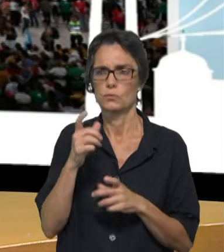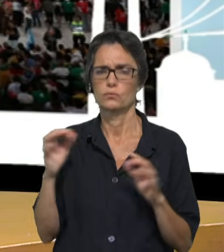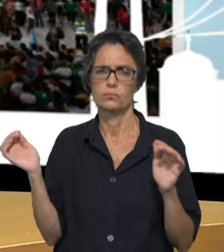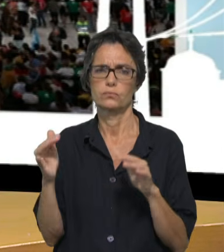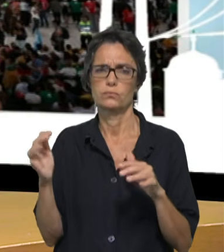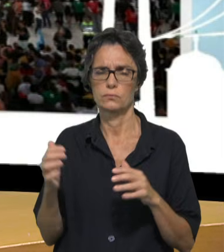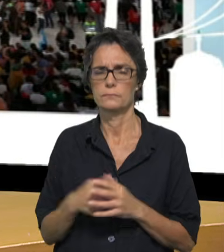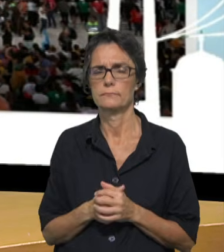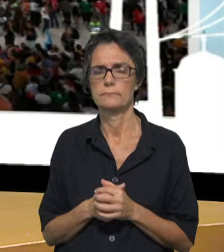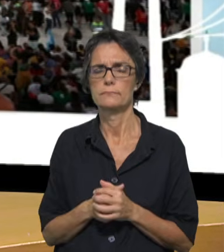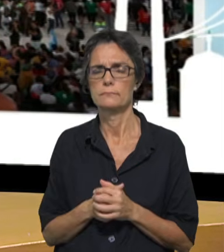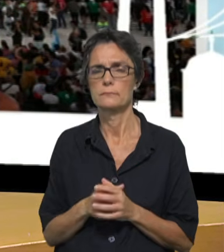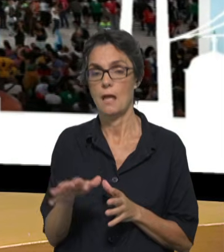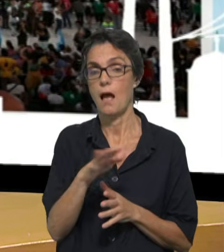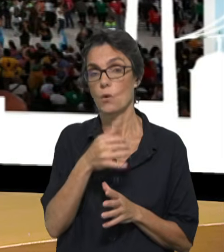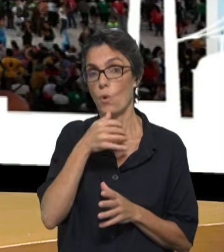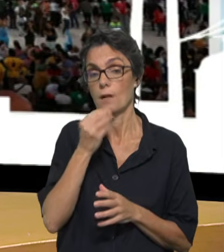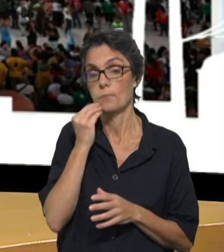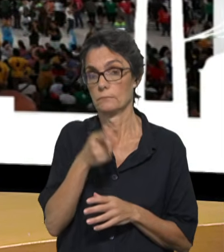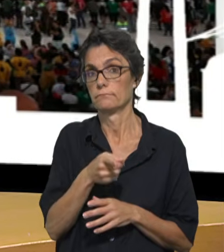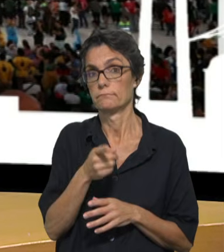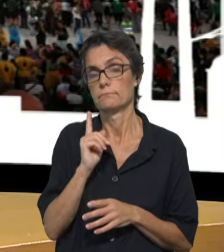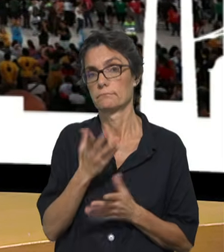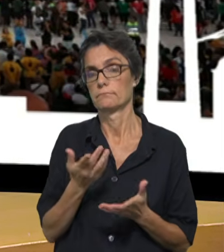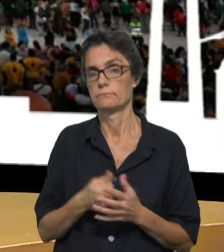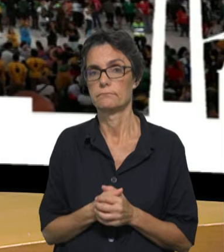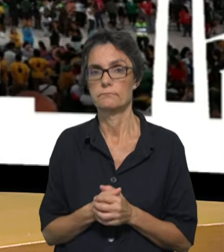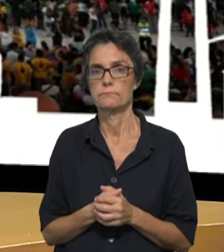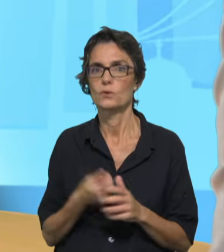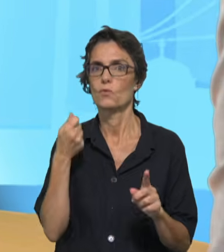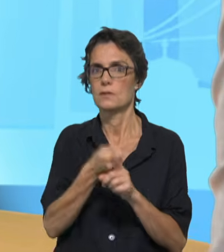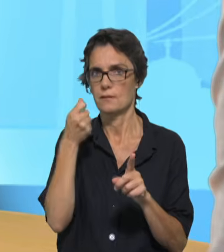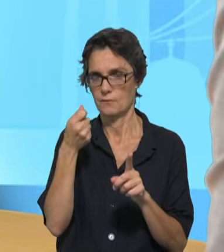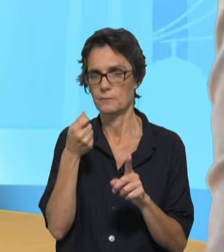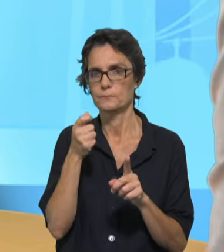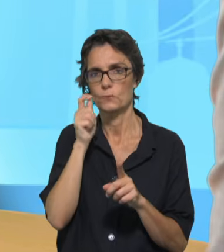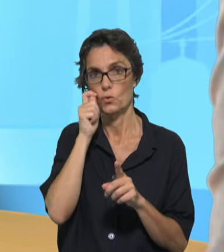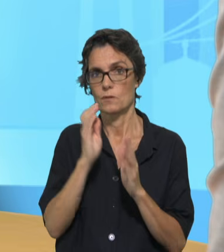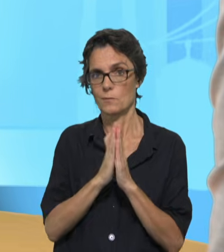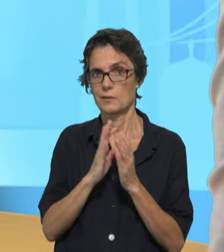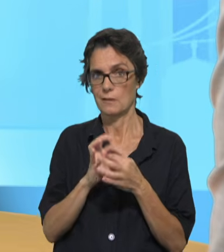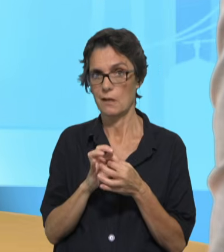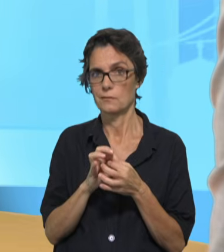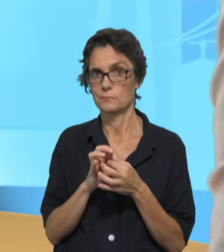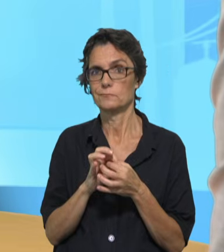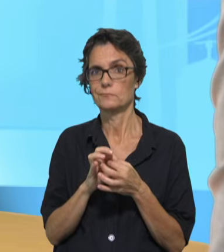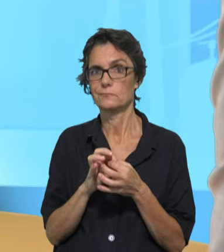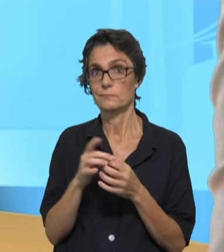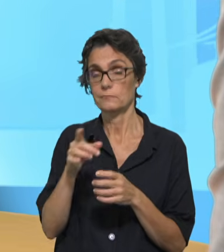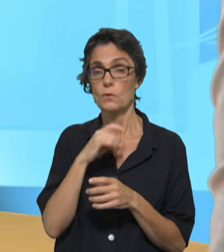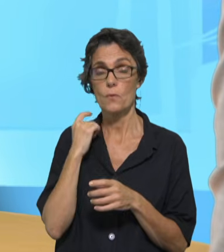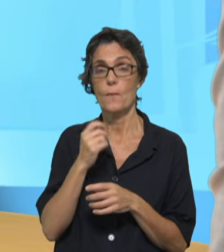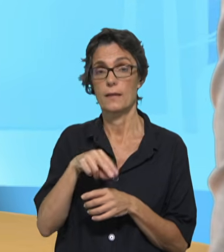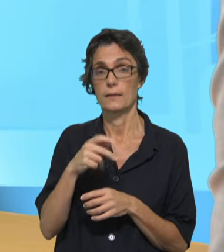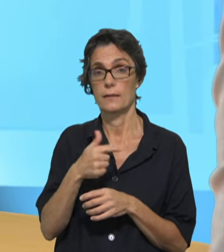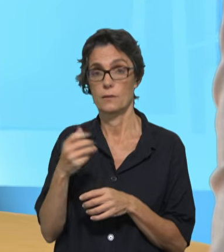ali... Pronto, é uma realidade importante. Desafios para esta Pastoral do Turismo, que o Padre Miguel Neto coordena